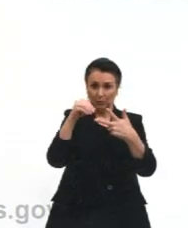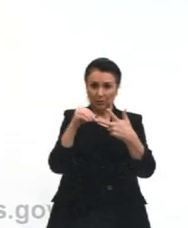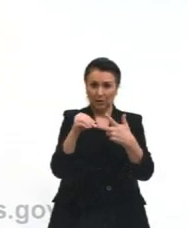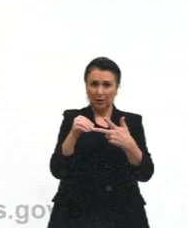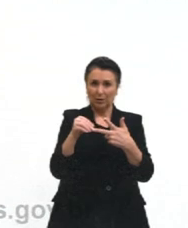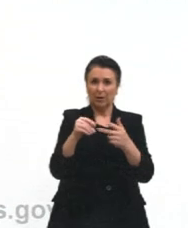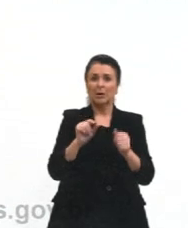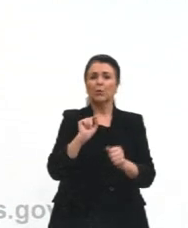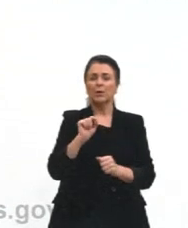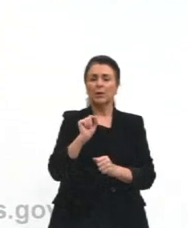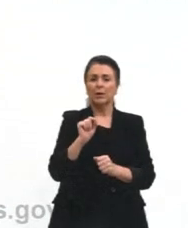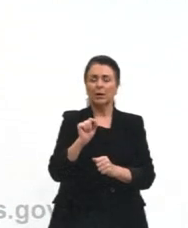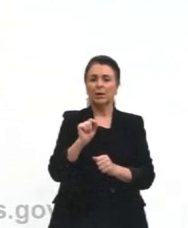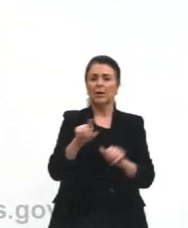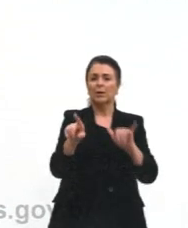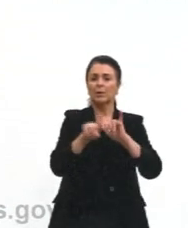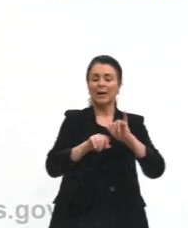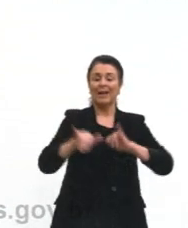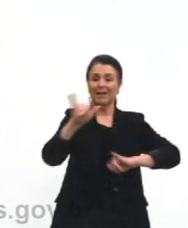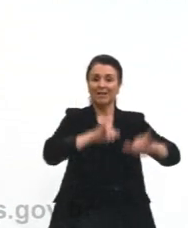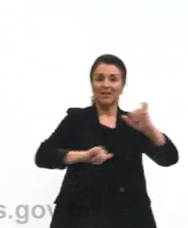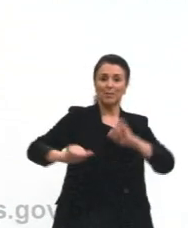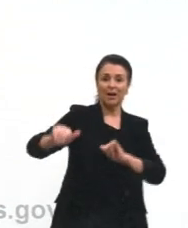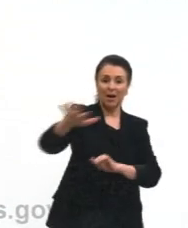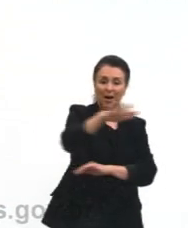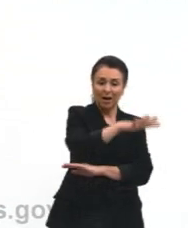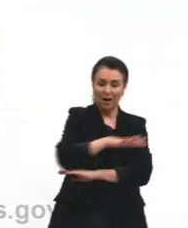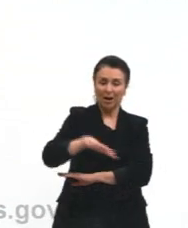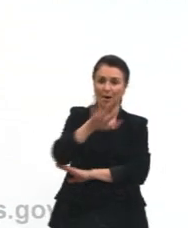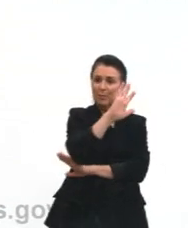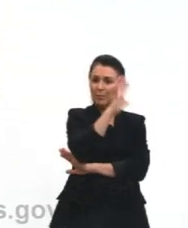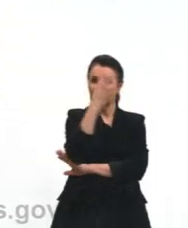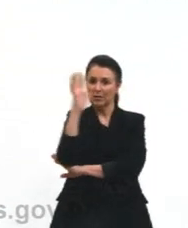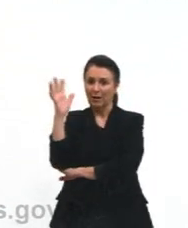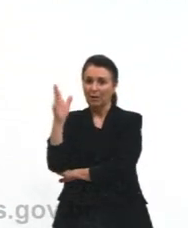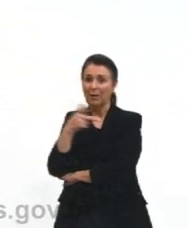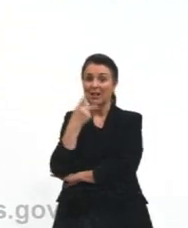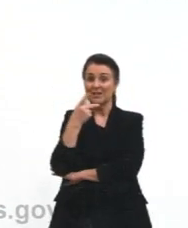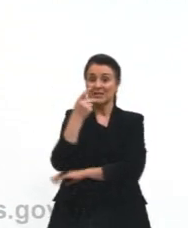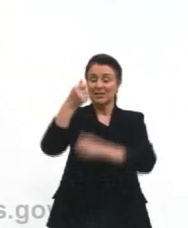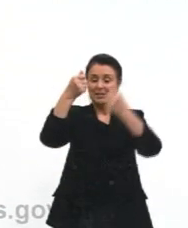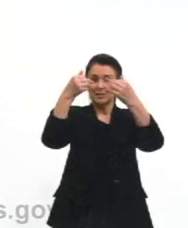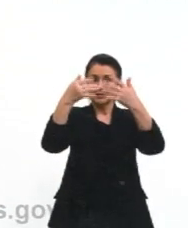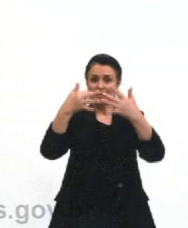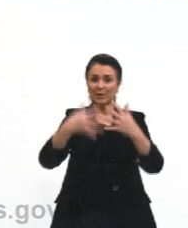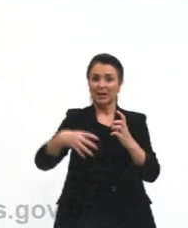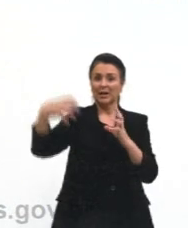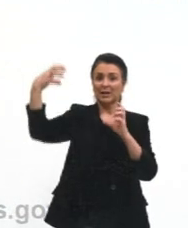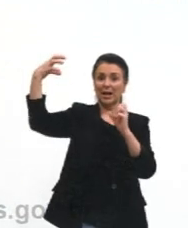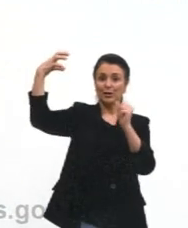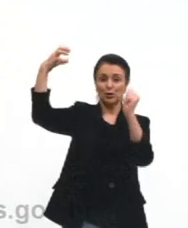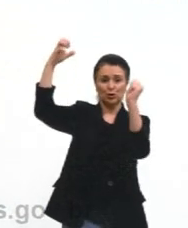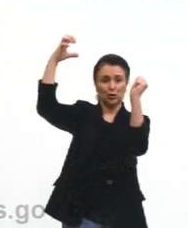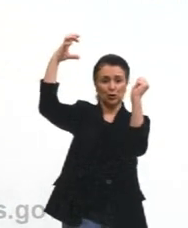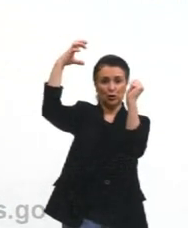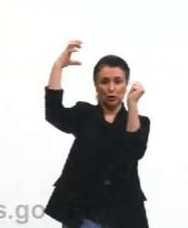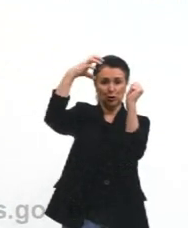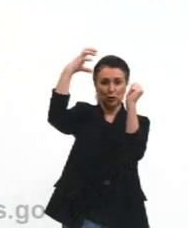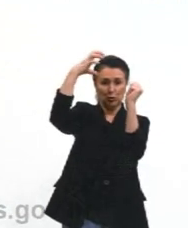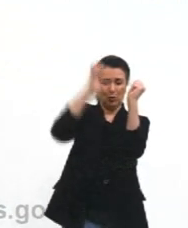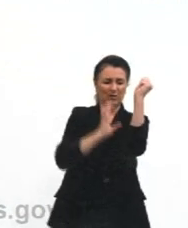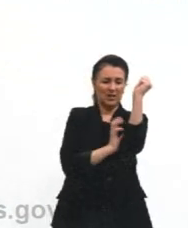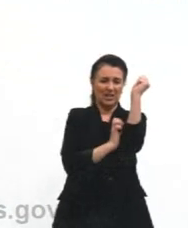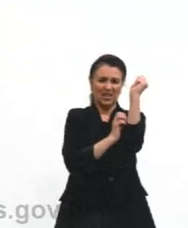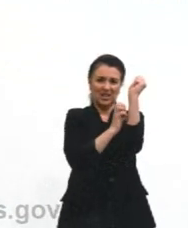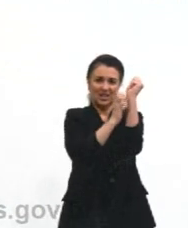a questão era de química ambiental tá porque falava sobre a chuva ácida diz o seguinte o processo